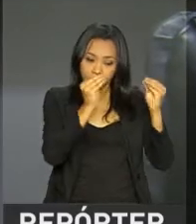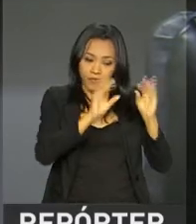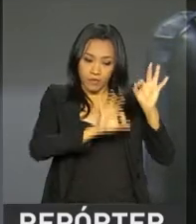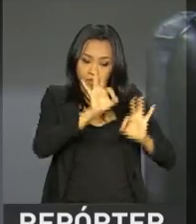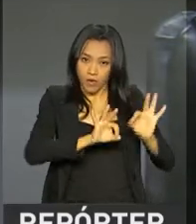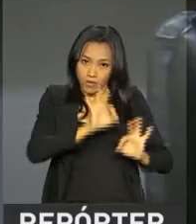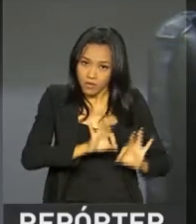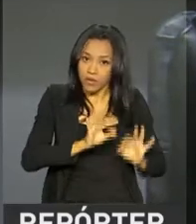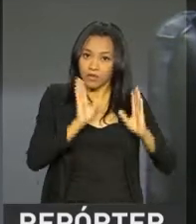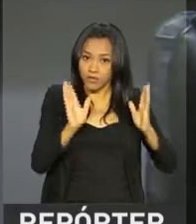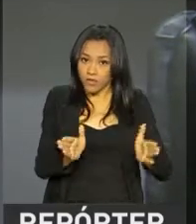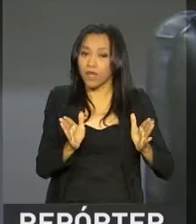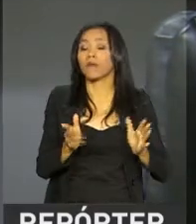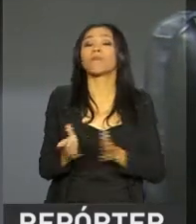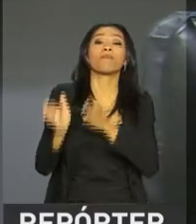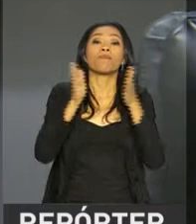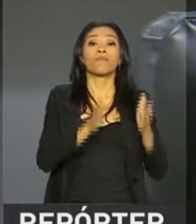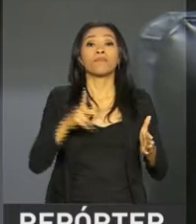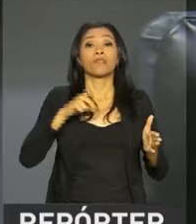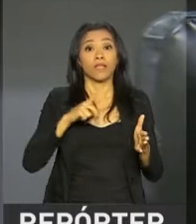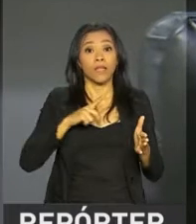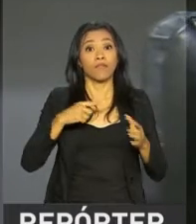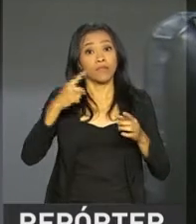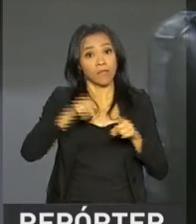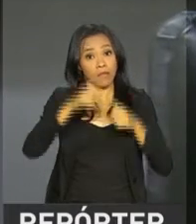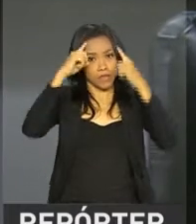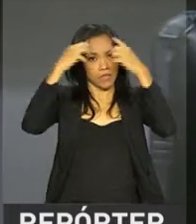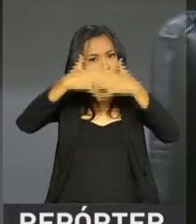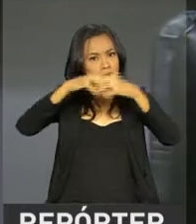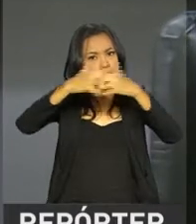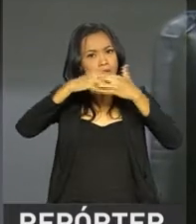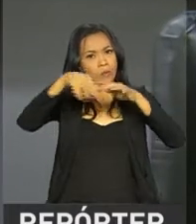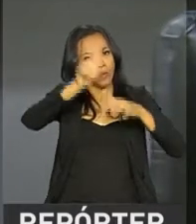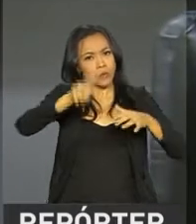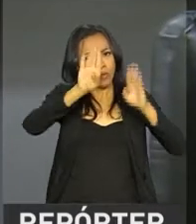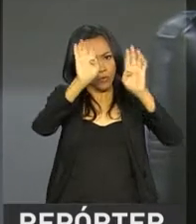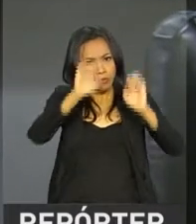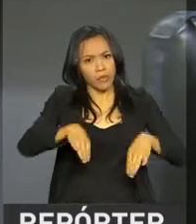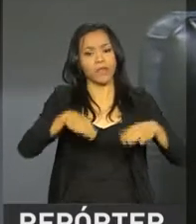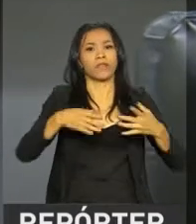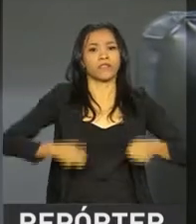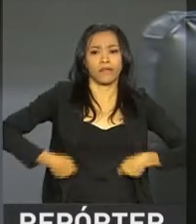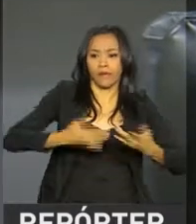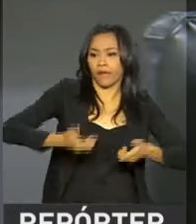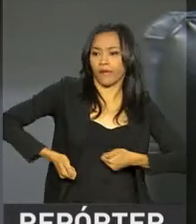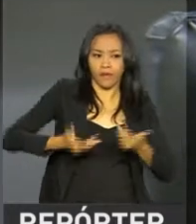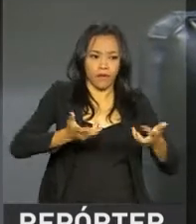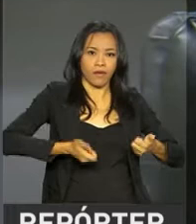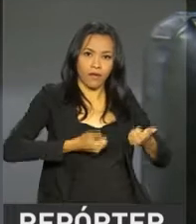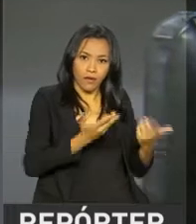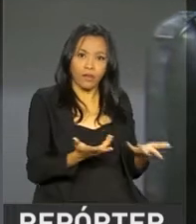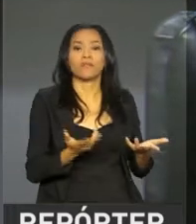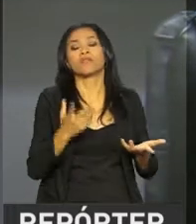anunciados, e houve sim racionalização em diversas despesas que nós consideramos aqui nas rubricas